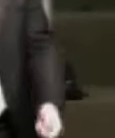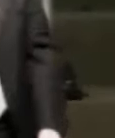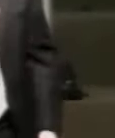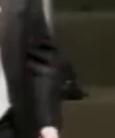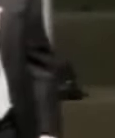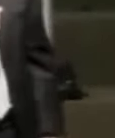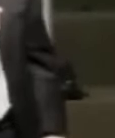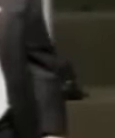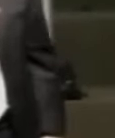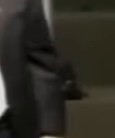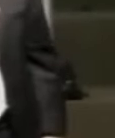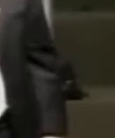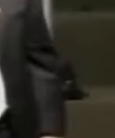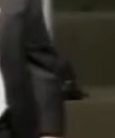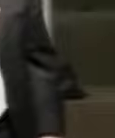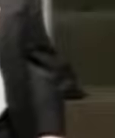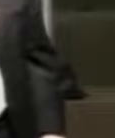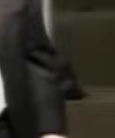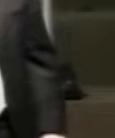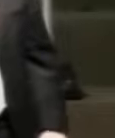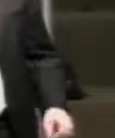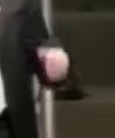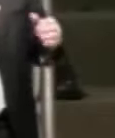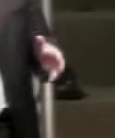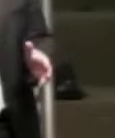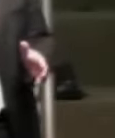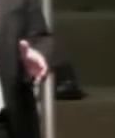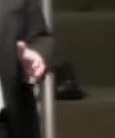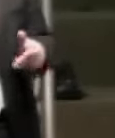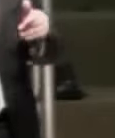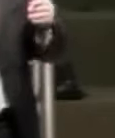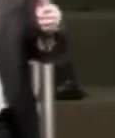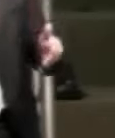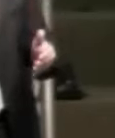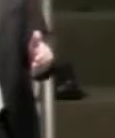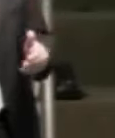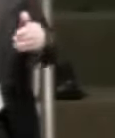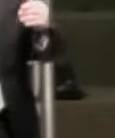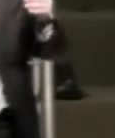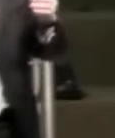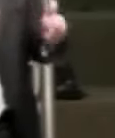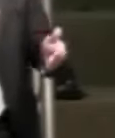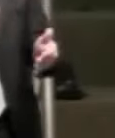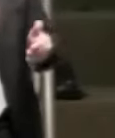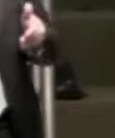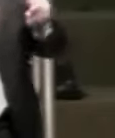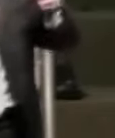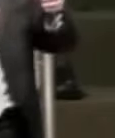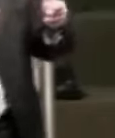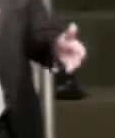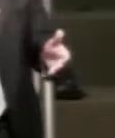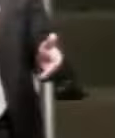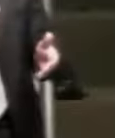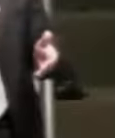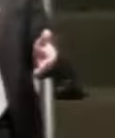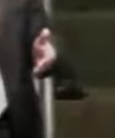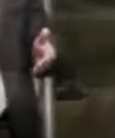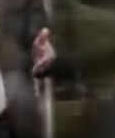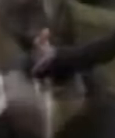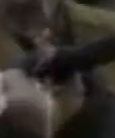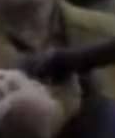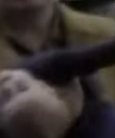do teu Espírito para conosco fala conosco continua falando continua falando continua falando